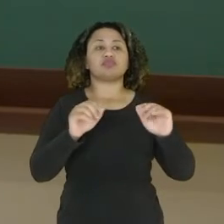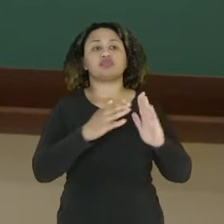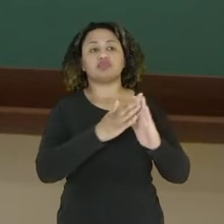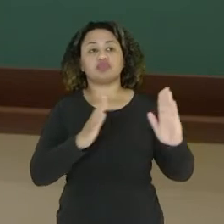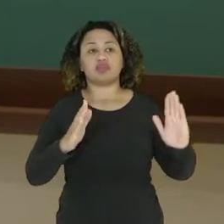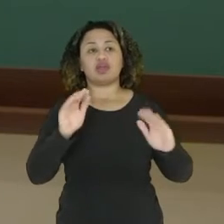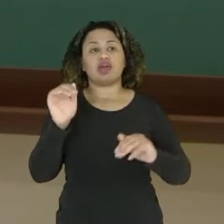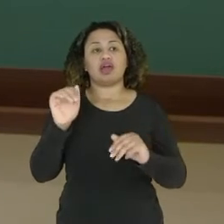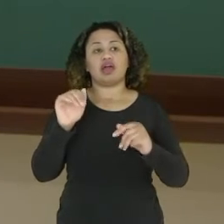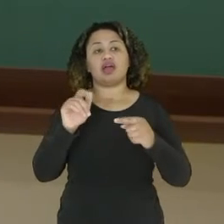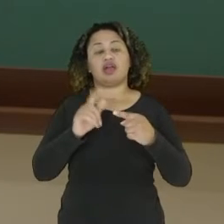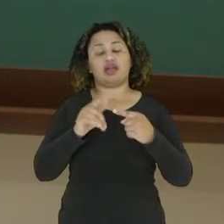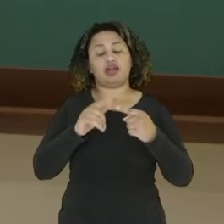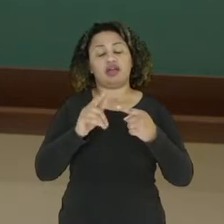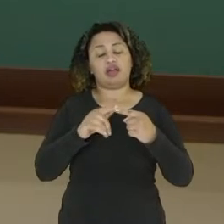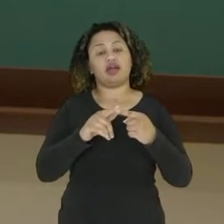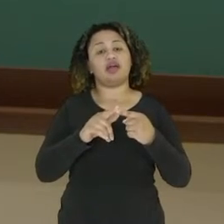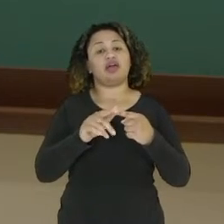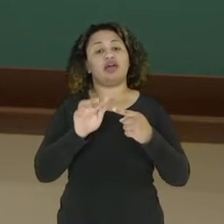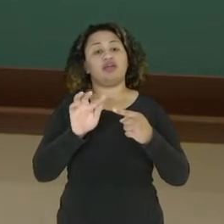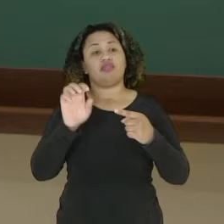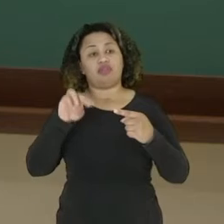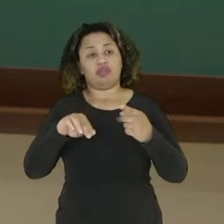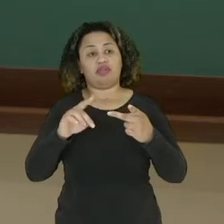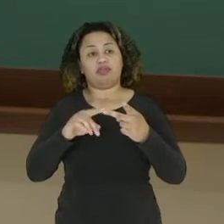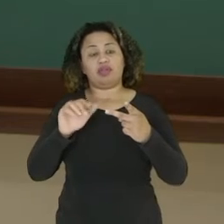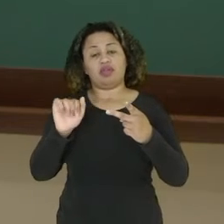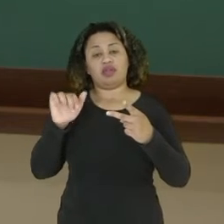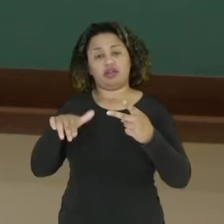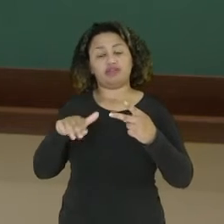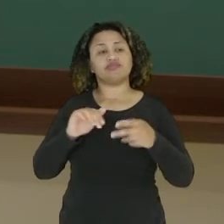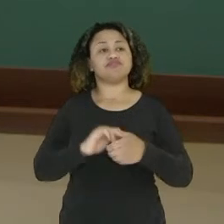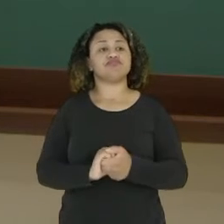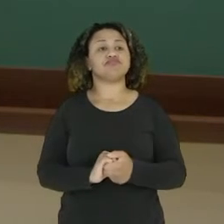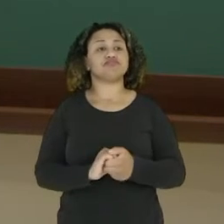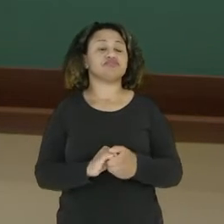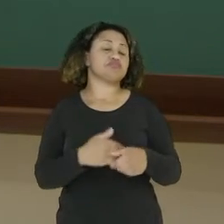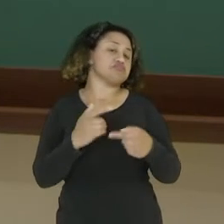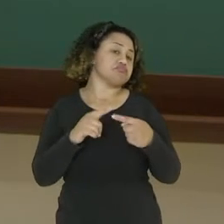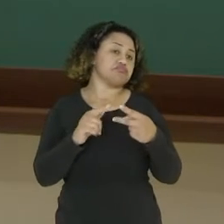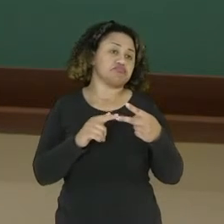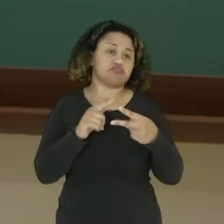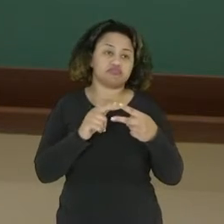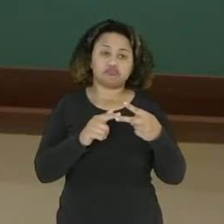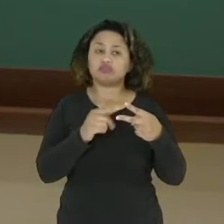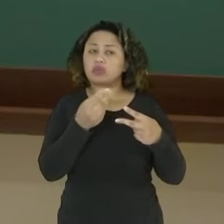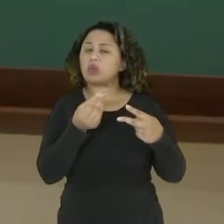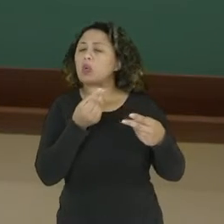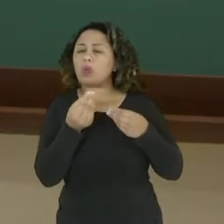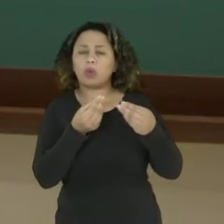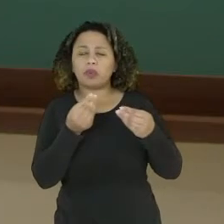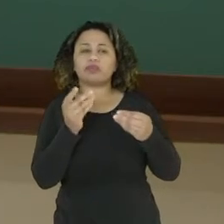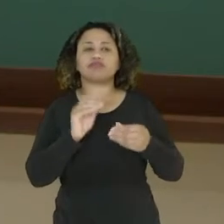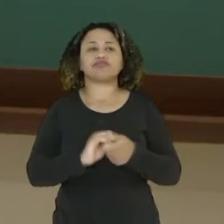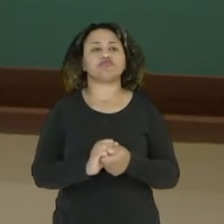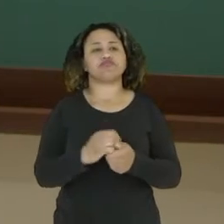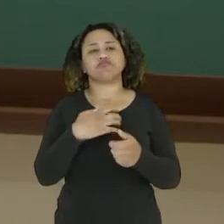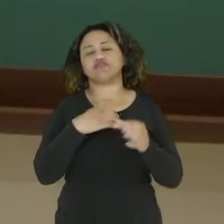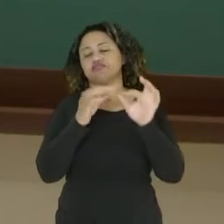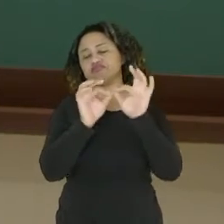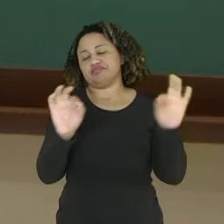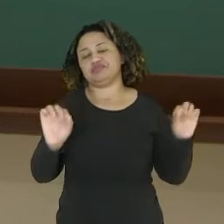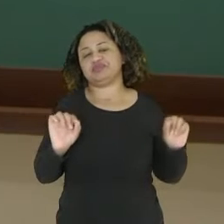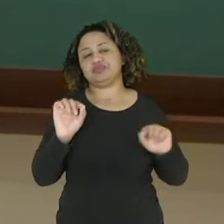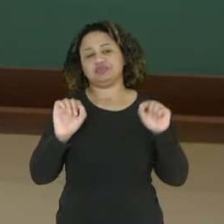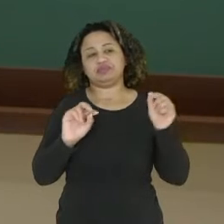frequência AM e da frequência FM. Pessoal, frequência modular FM e frequência modular AM. Pessoal, de uma maneira bem